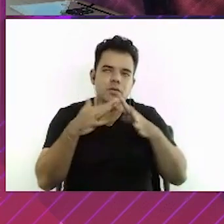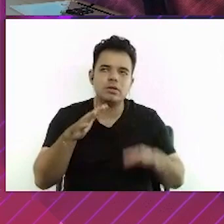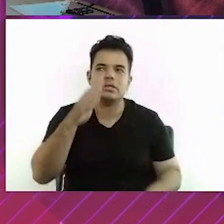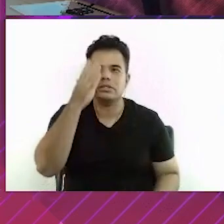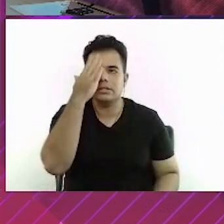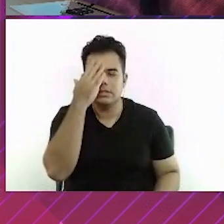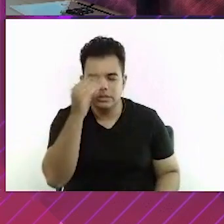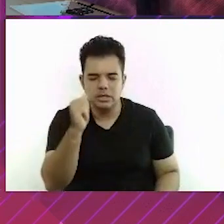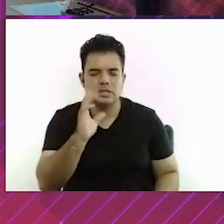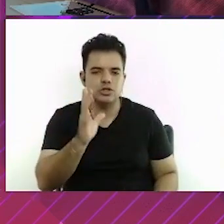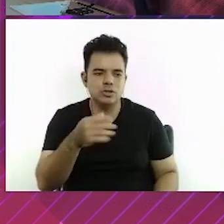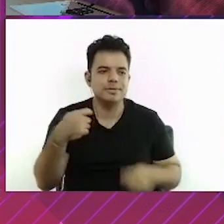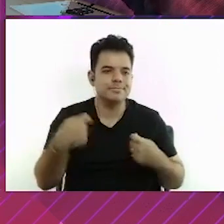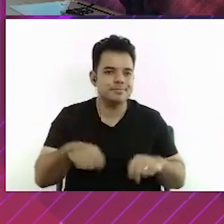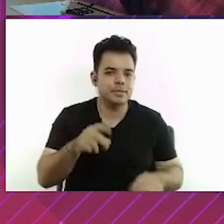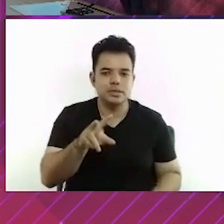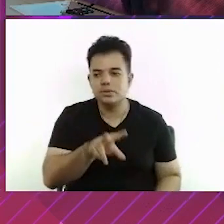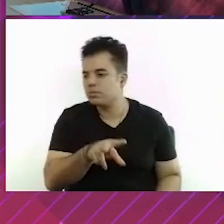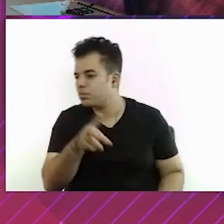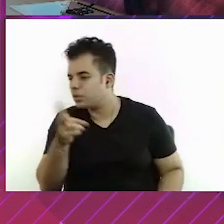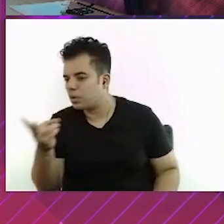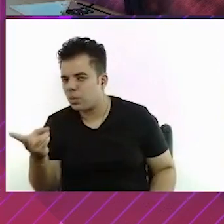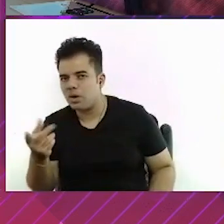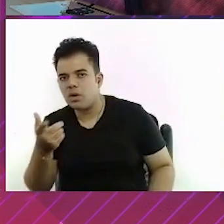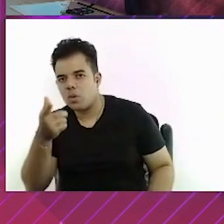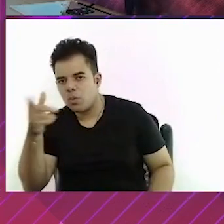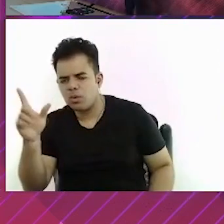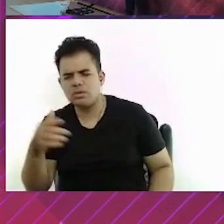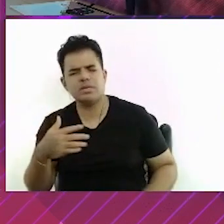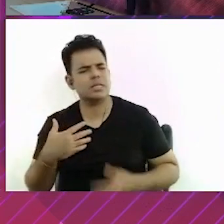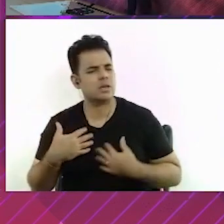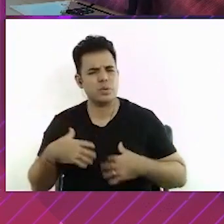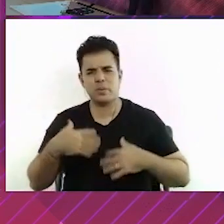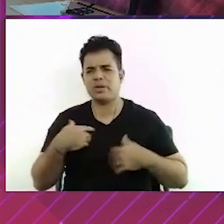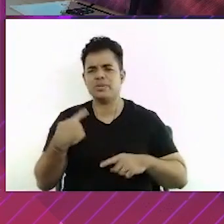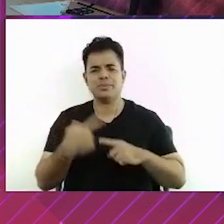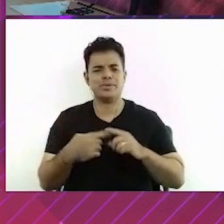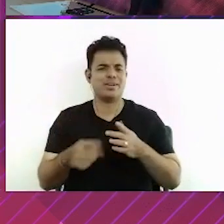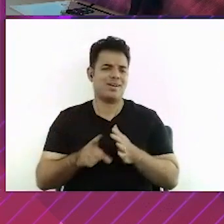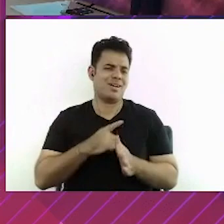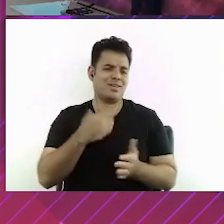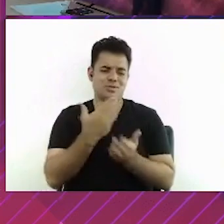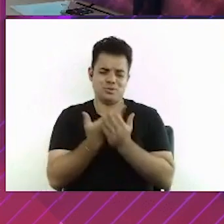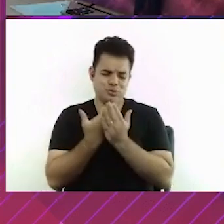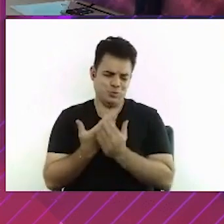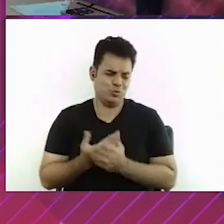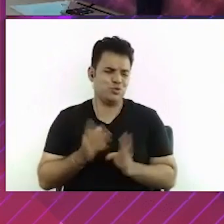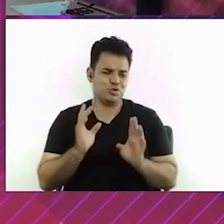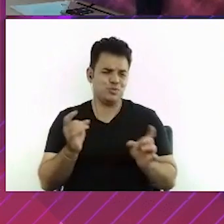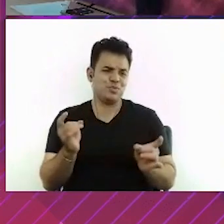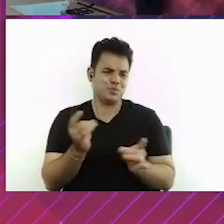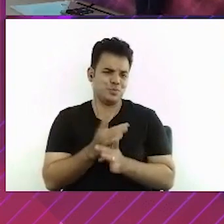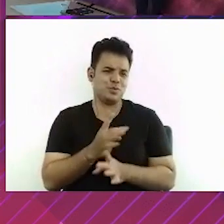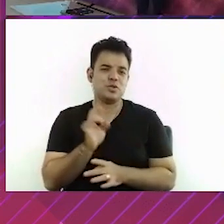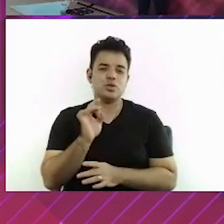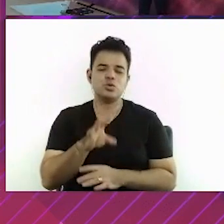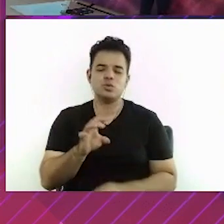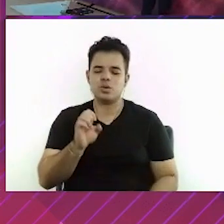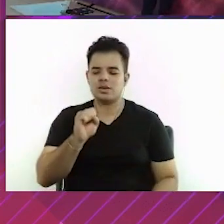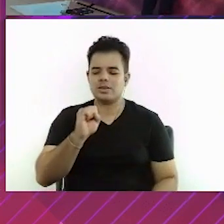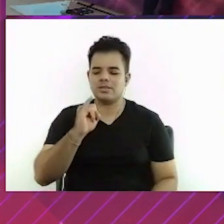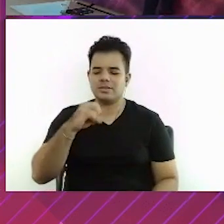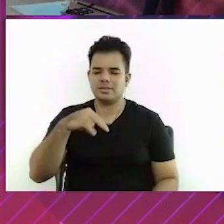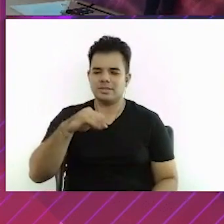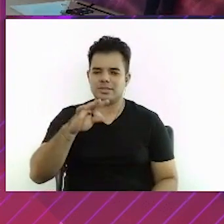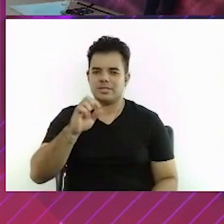eu preciso de ir para outra linguagem, também vai ser muito tranquilo. Porque chega em um ponto que são sintaxe. É bem